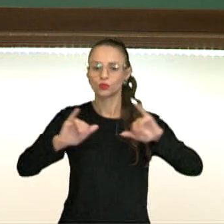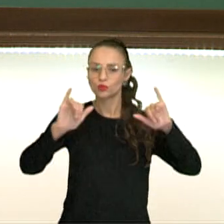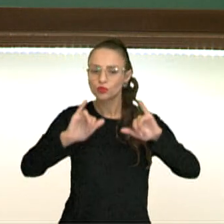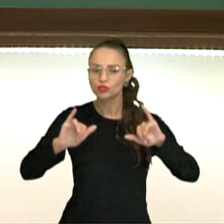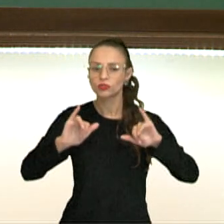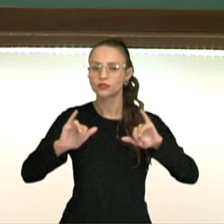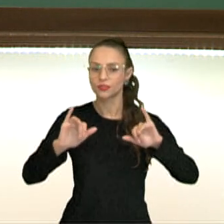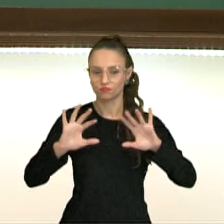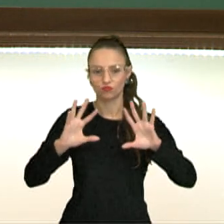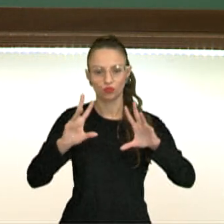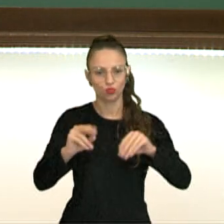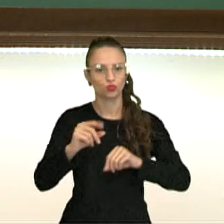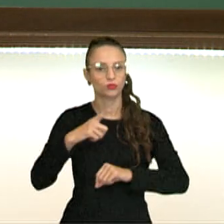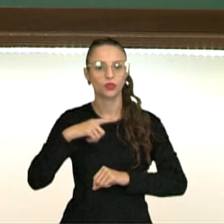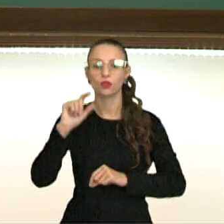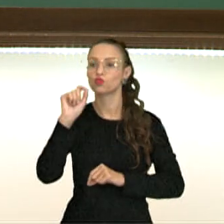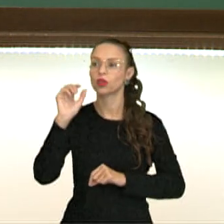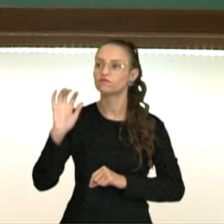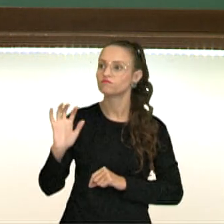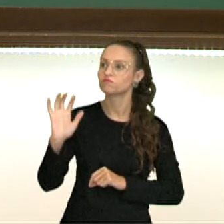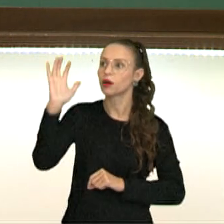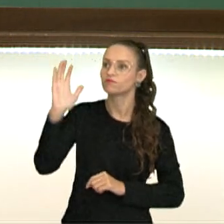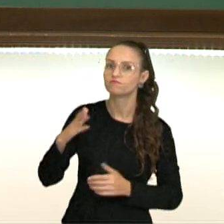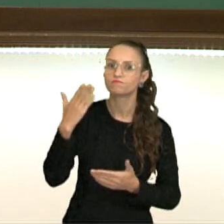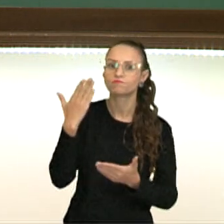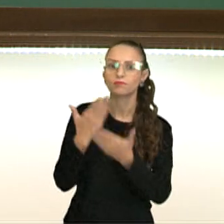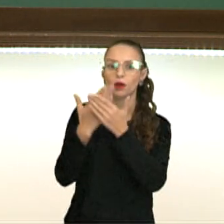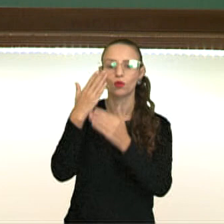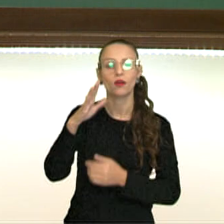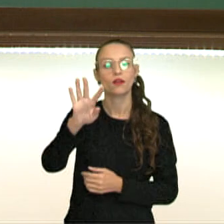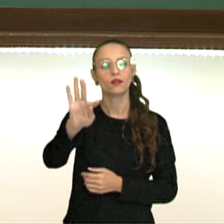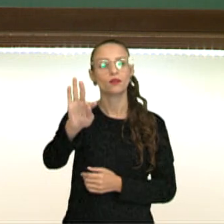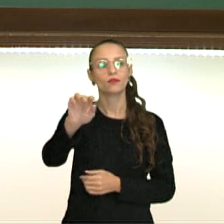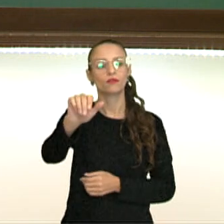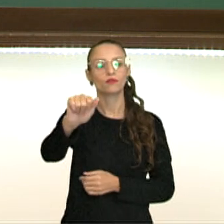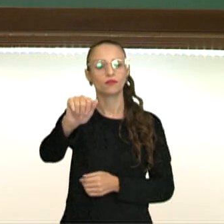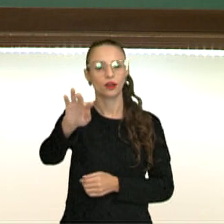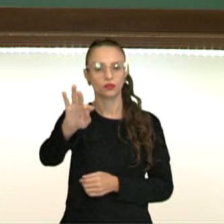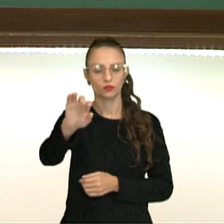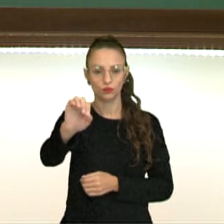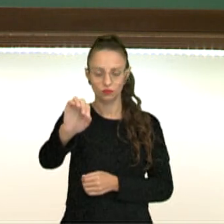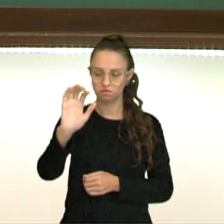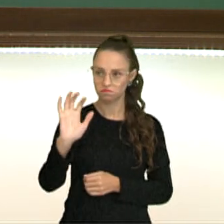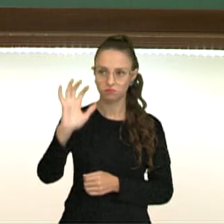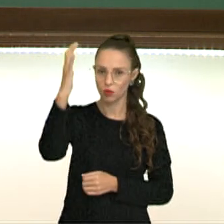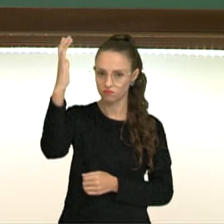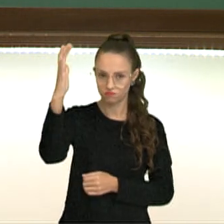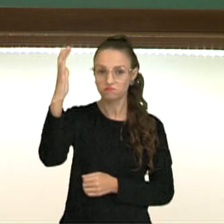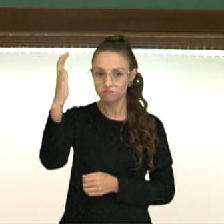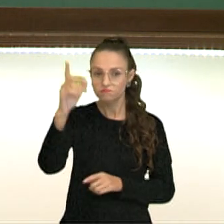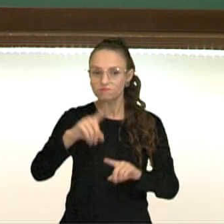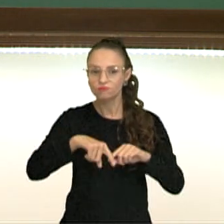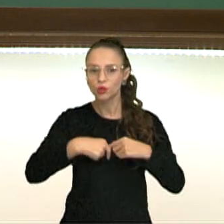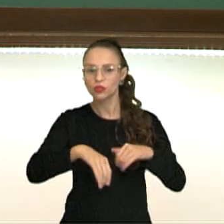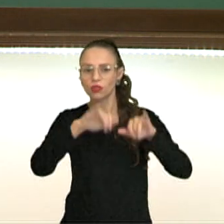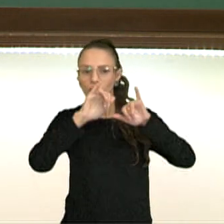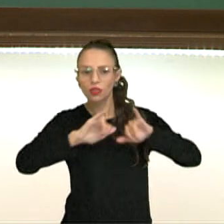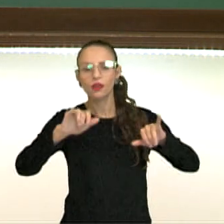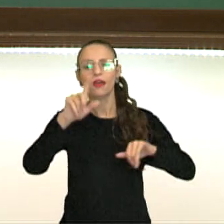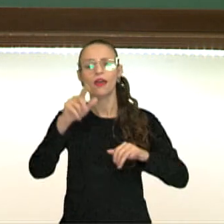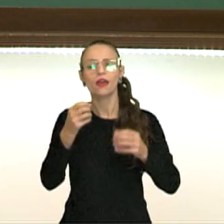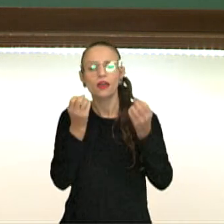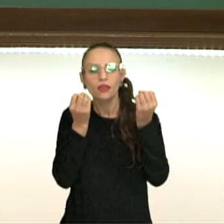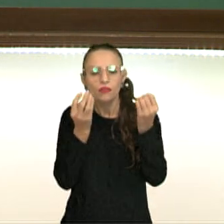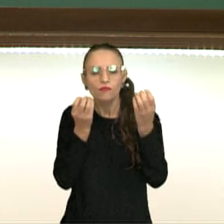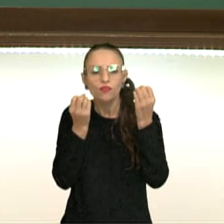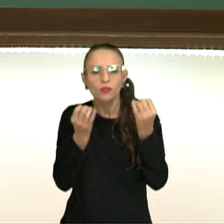por um fato, né? Temos um fato que gerou essa notícia, né? Que é uma informação